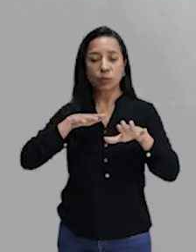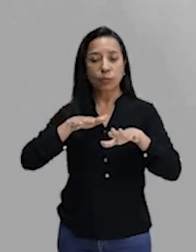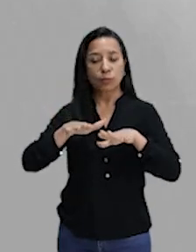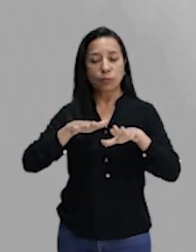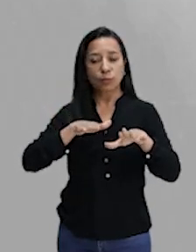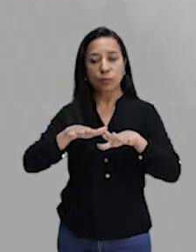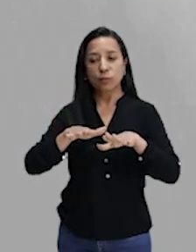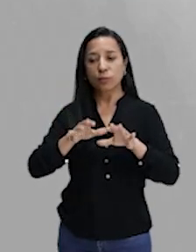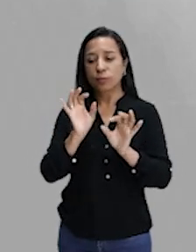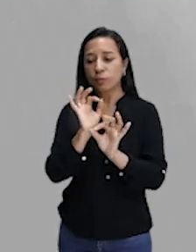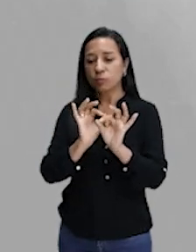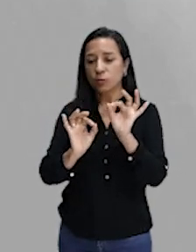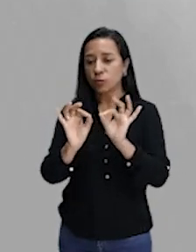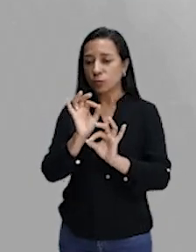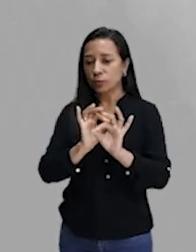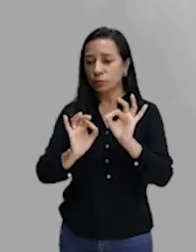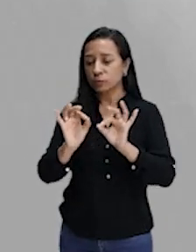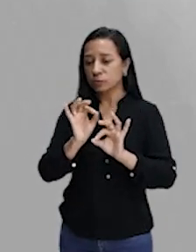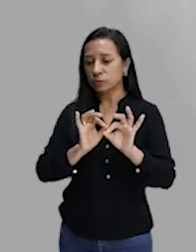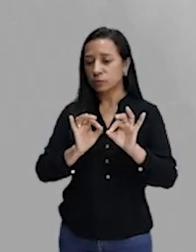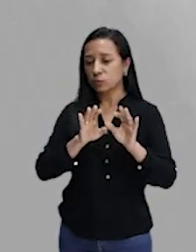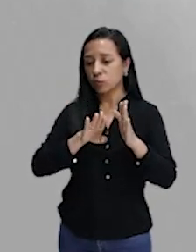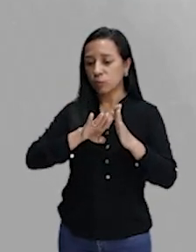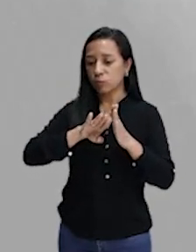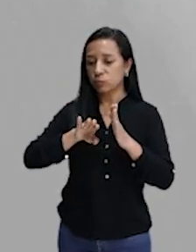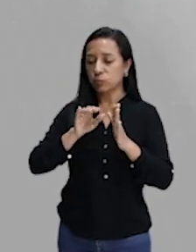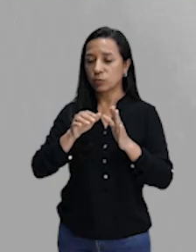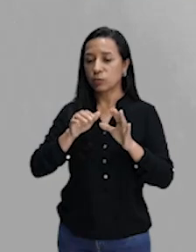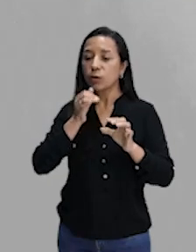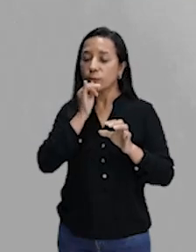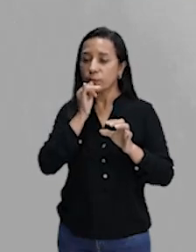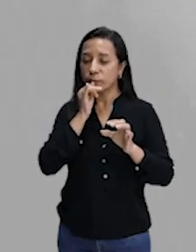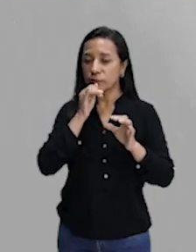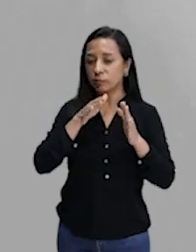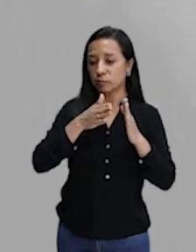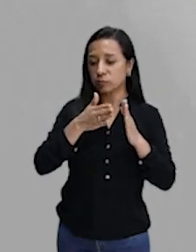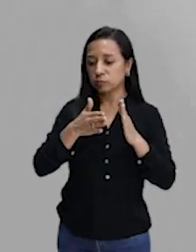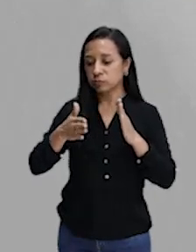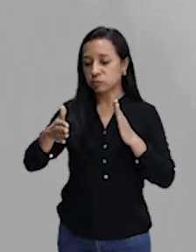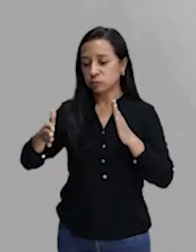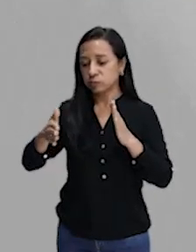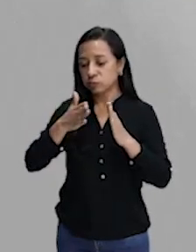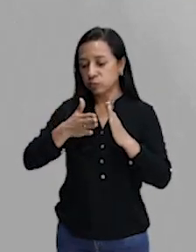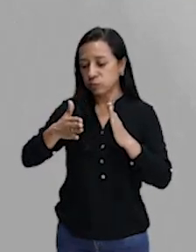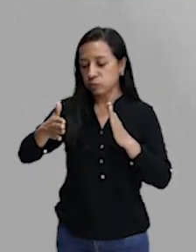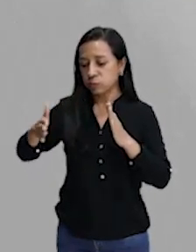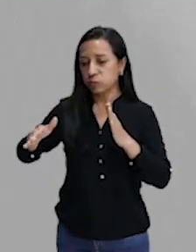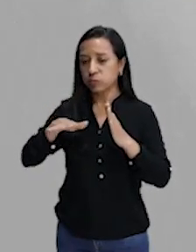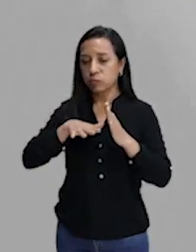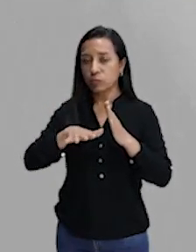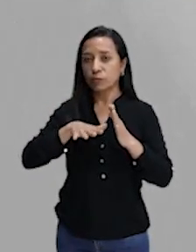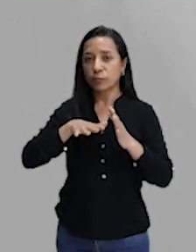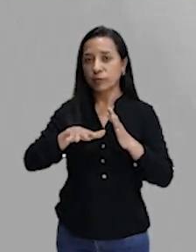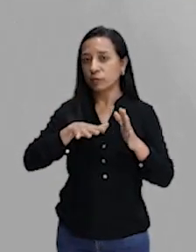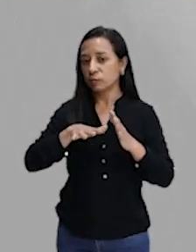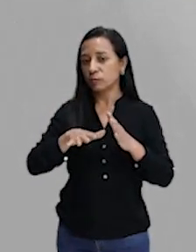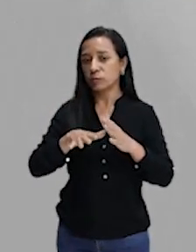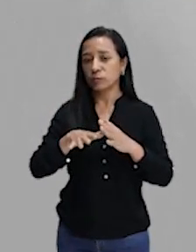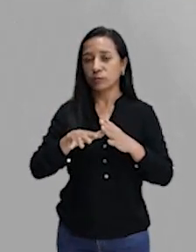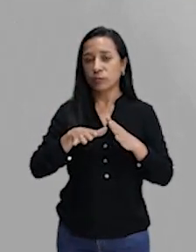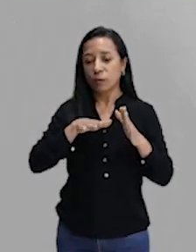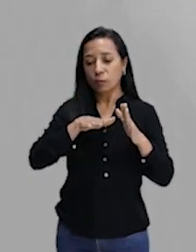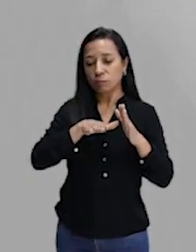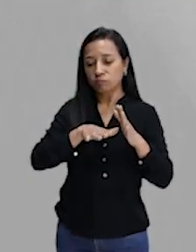ordenada movimento ordenado para um lado e a consequência desse movimento